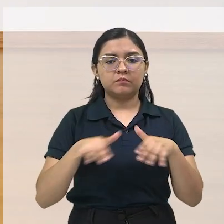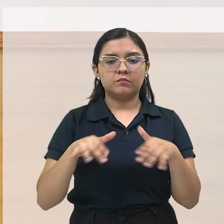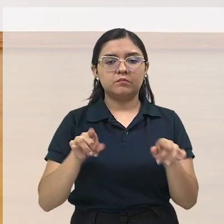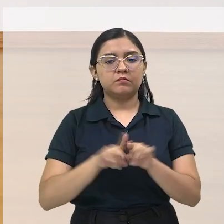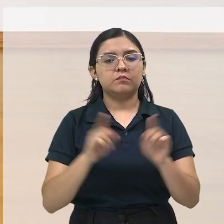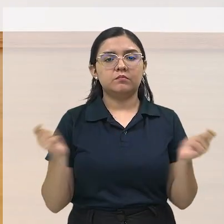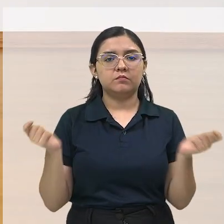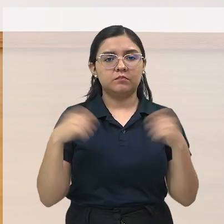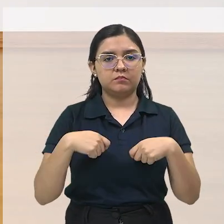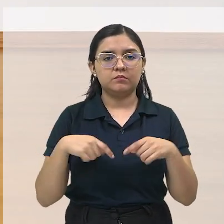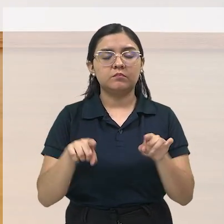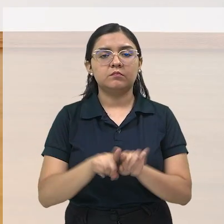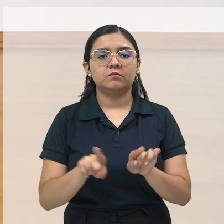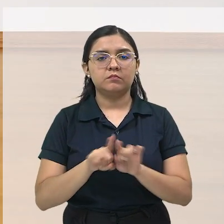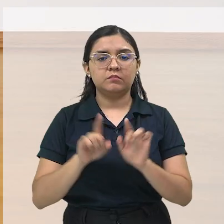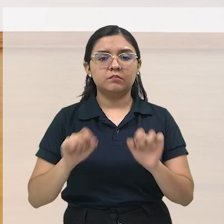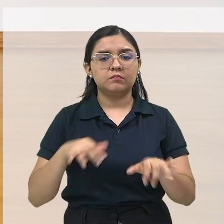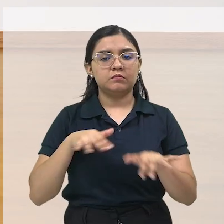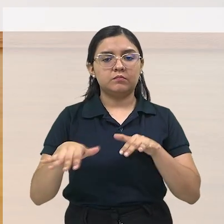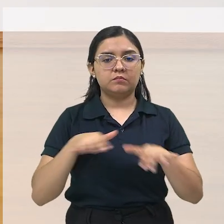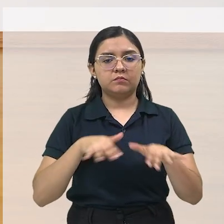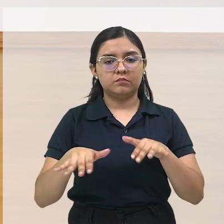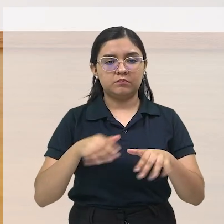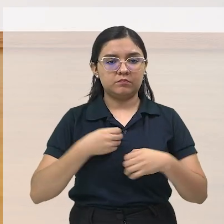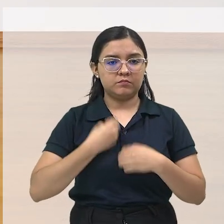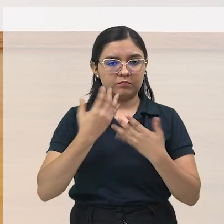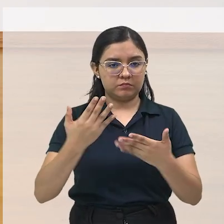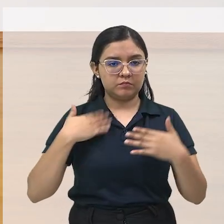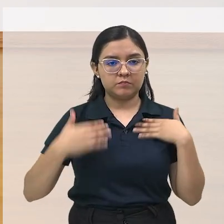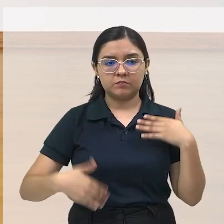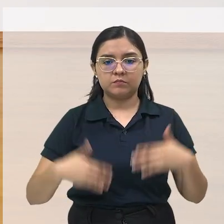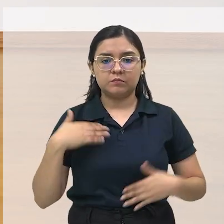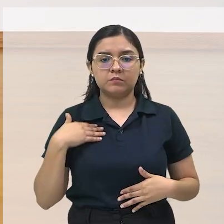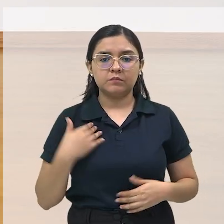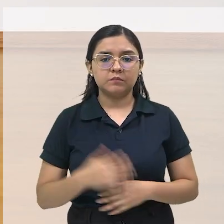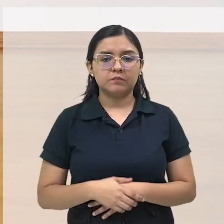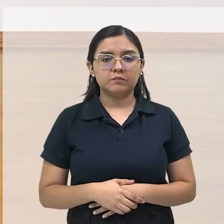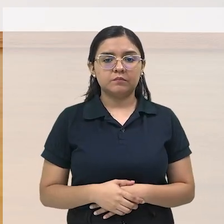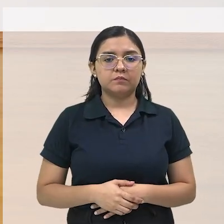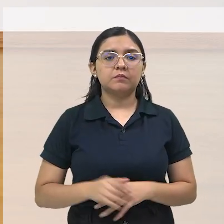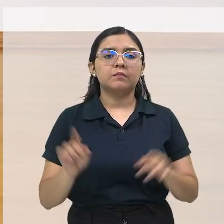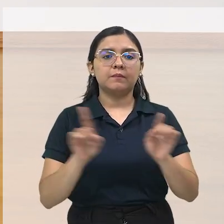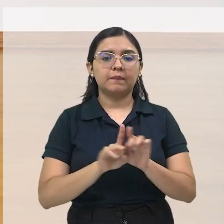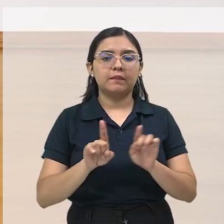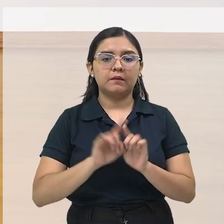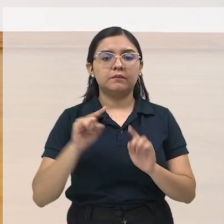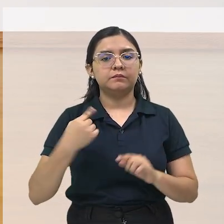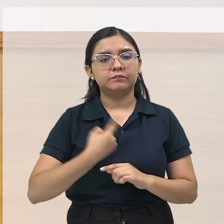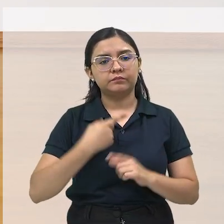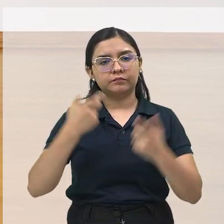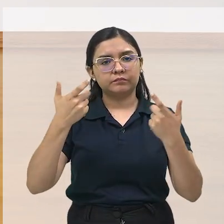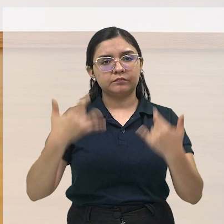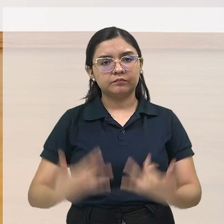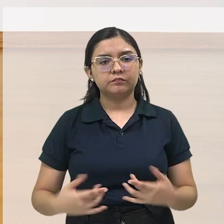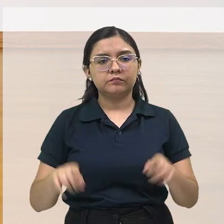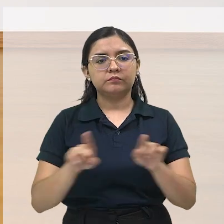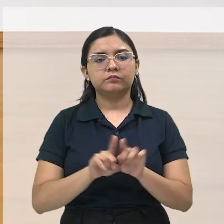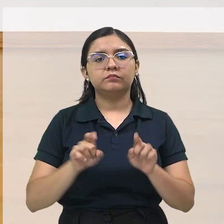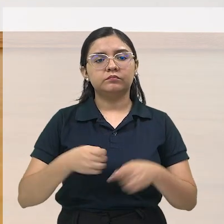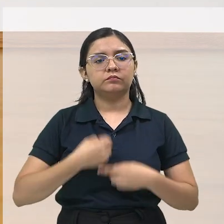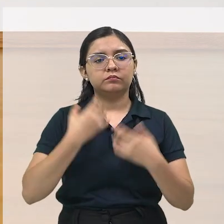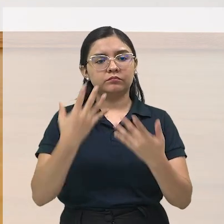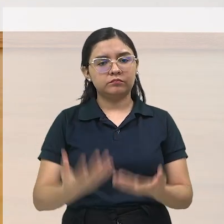nas possibilidades também da sua movimentação e da sua expressão corporal. E a gente conversou sobre as danças como forma de